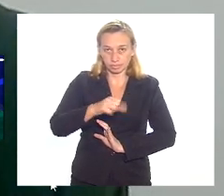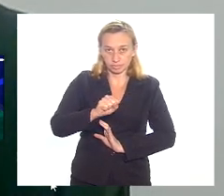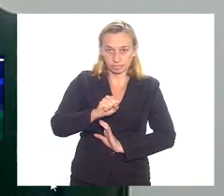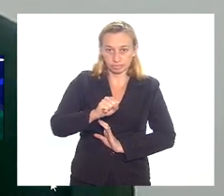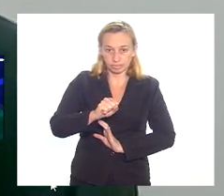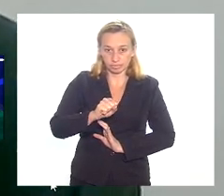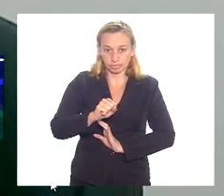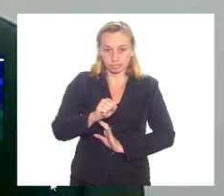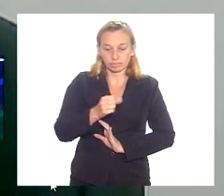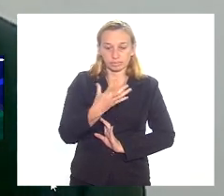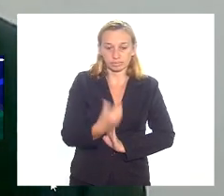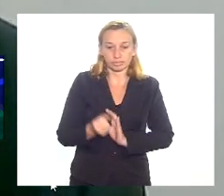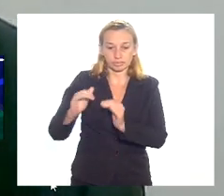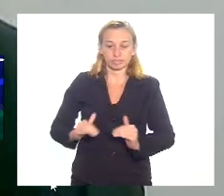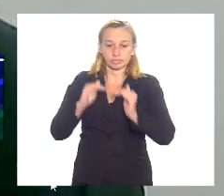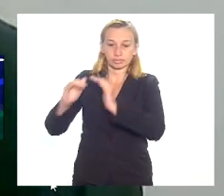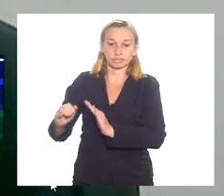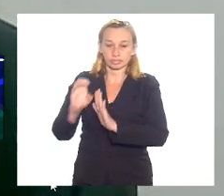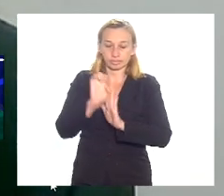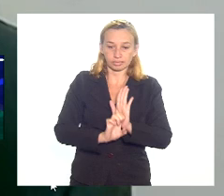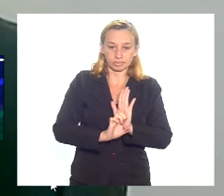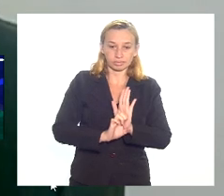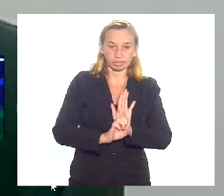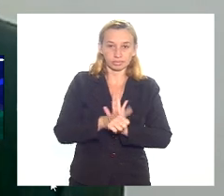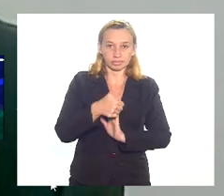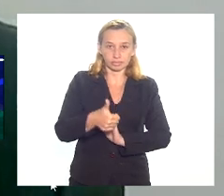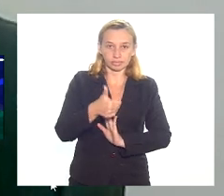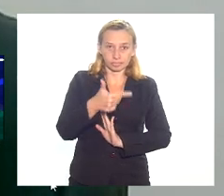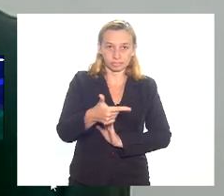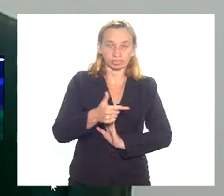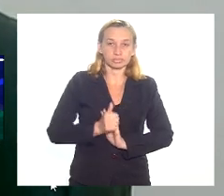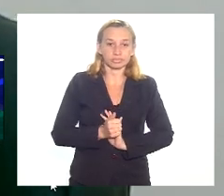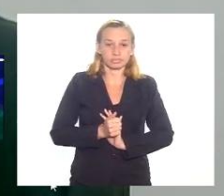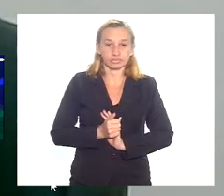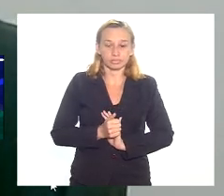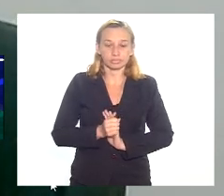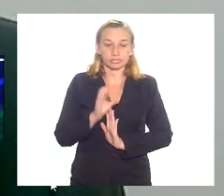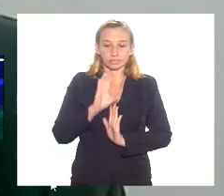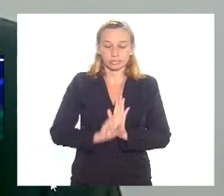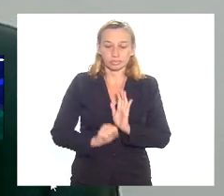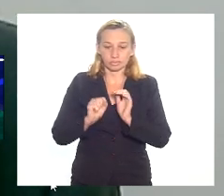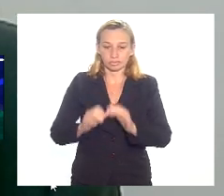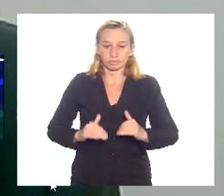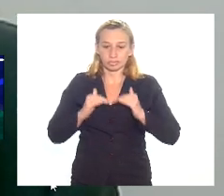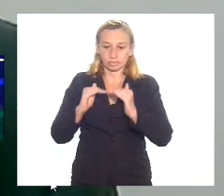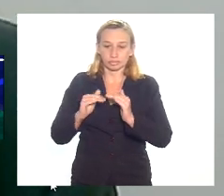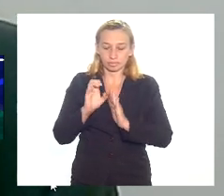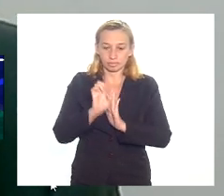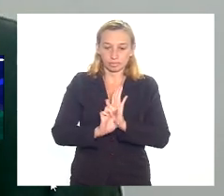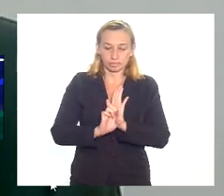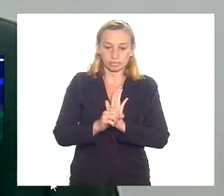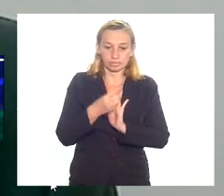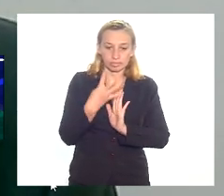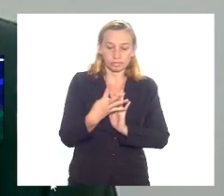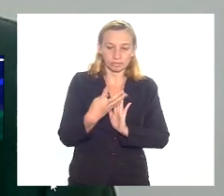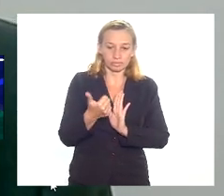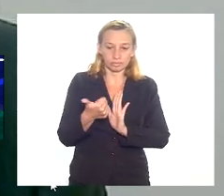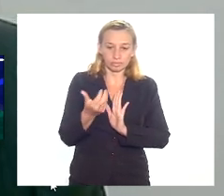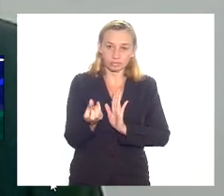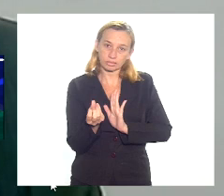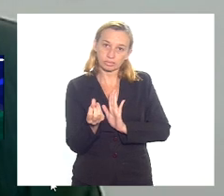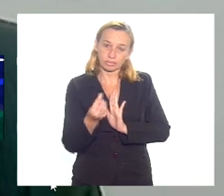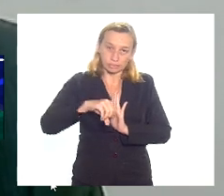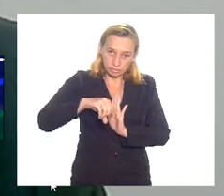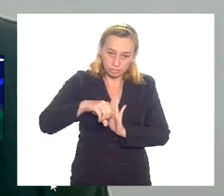18. Favorável com subemenda aglutinativa às emendas 1 e 2. Favorável com subemenda aglutinativa às emendas 4,